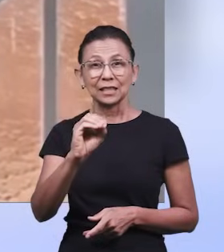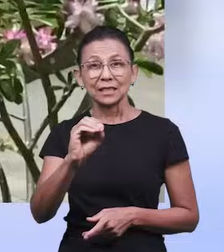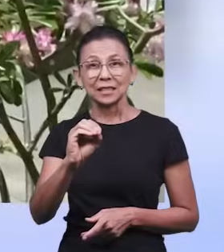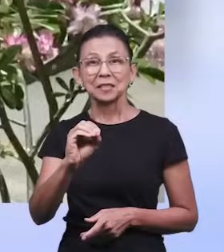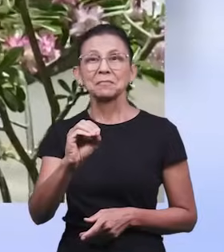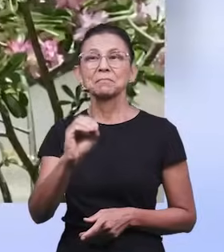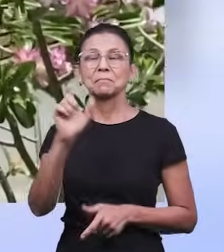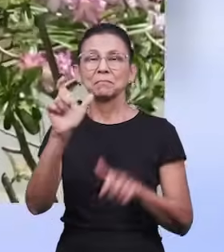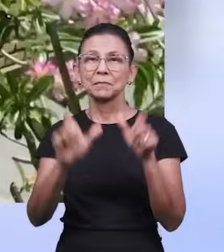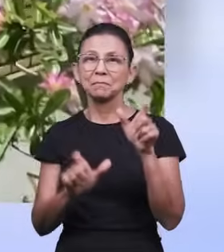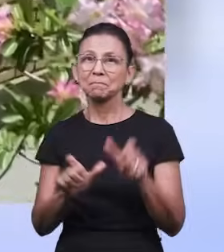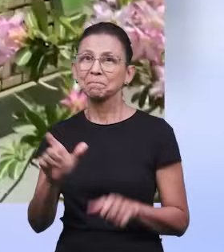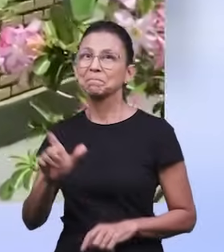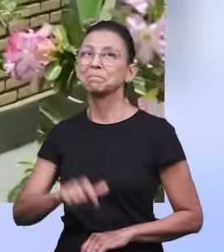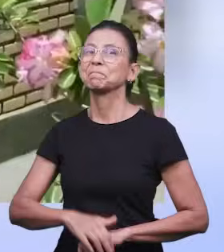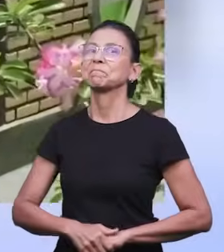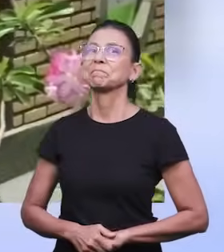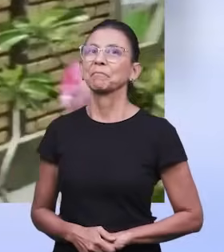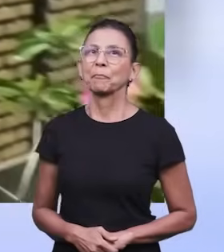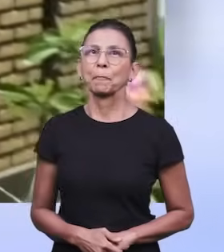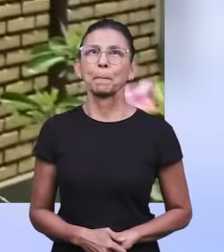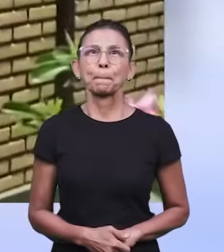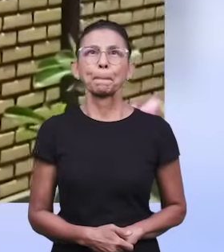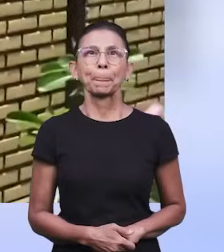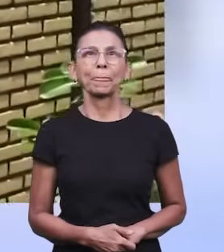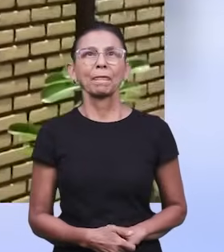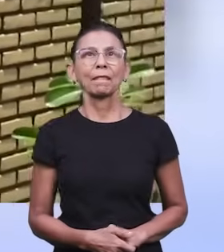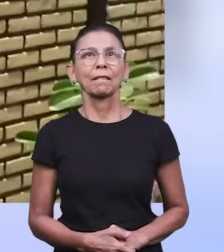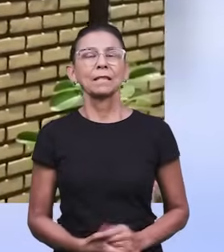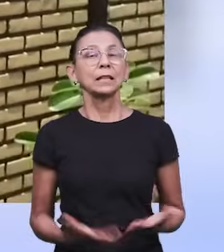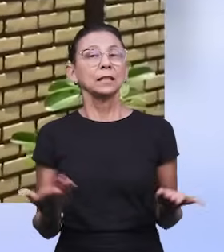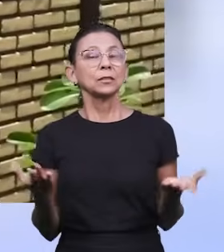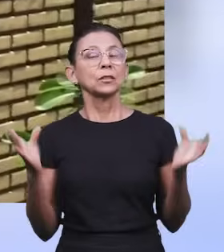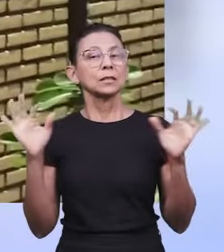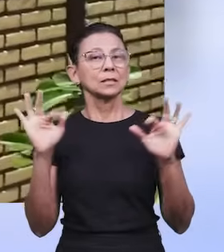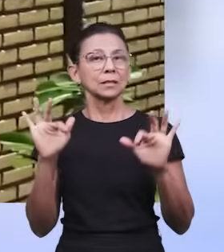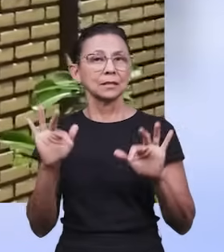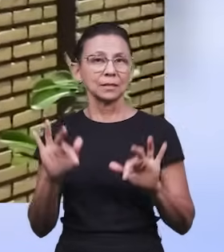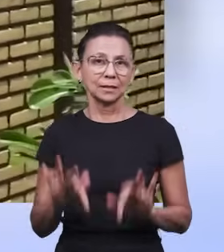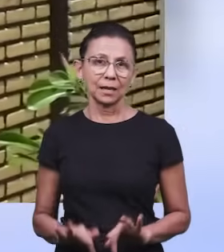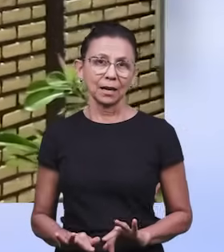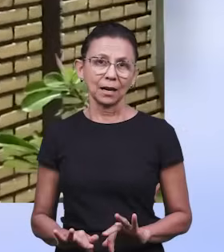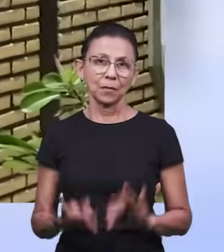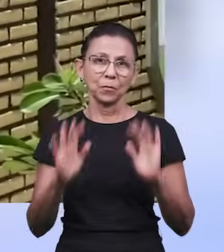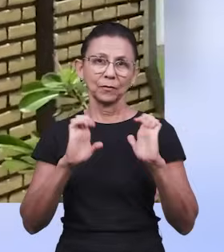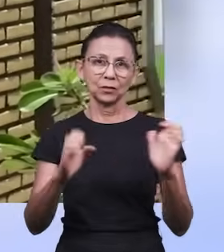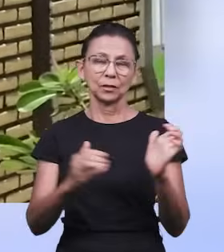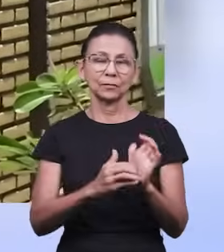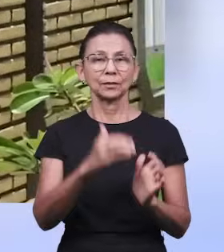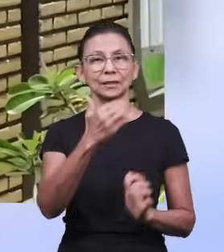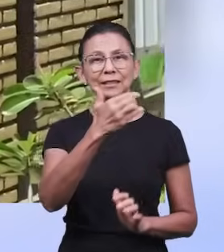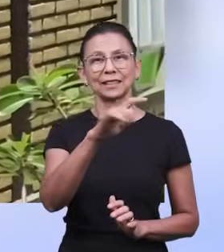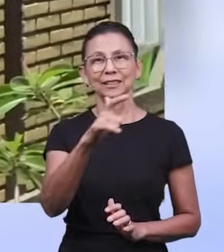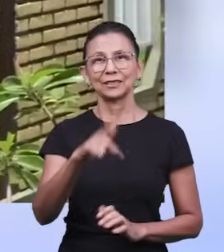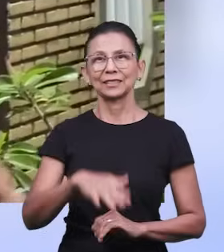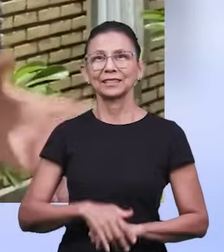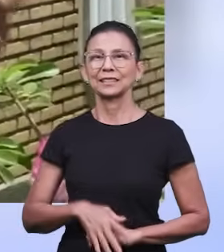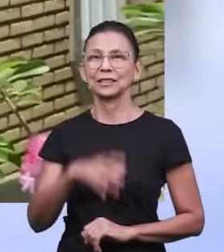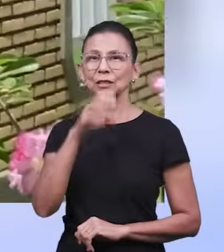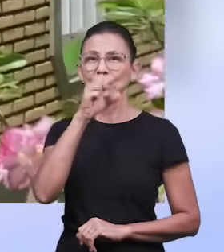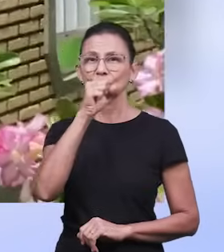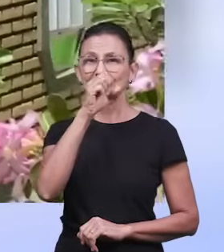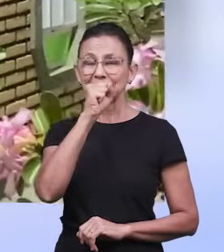Fronteiras. E foi aqui em Barra do Corda que nós encerramos a caravana do Evangelho Sem Fronteiras. No sábado, dia 9, nós